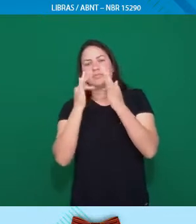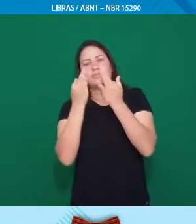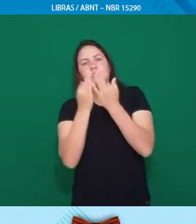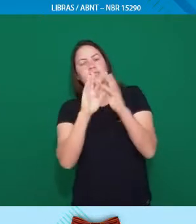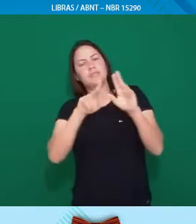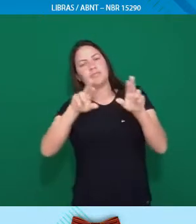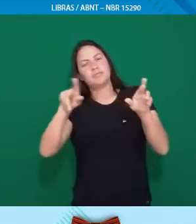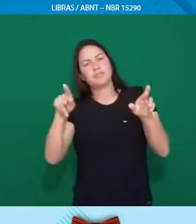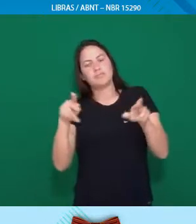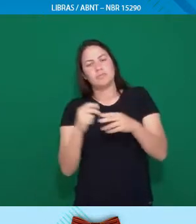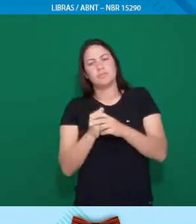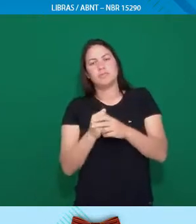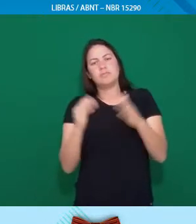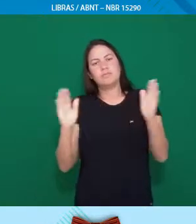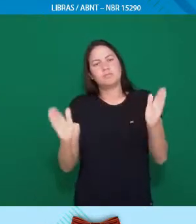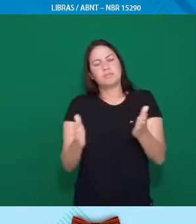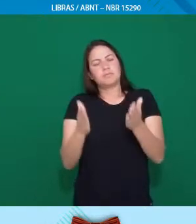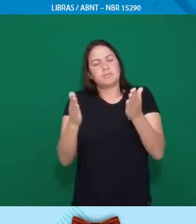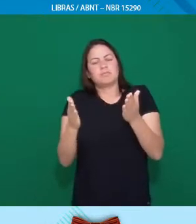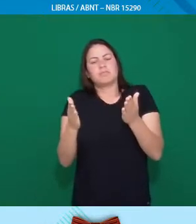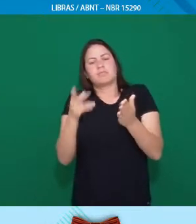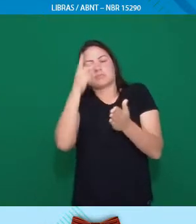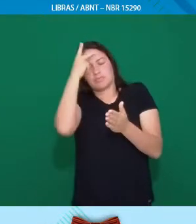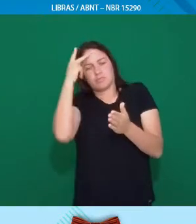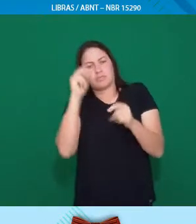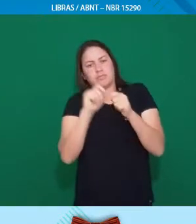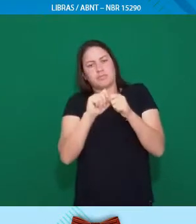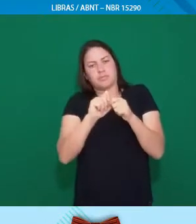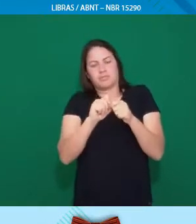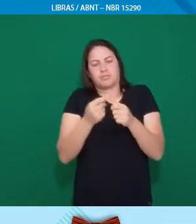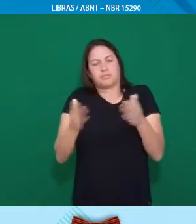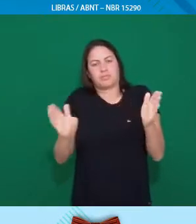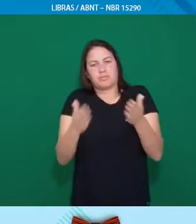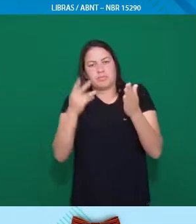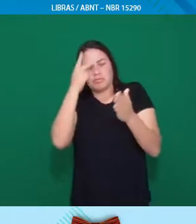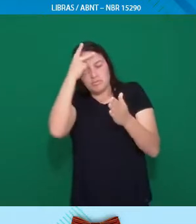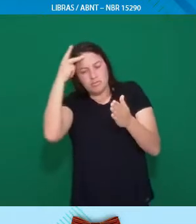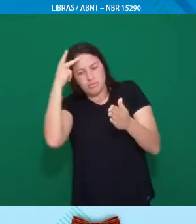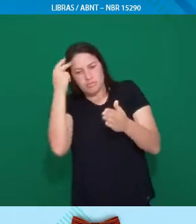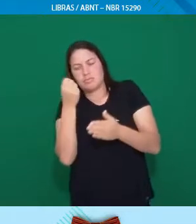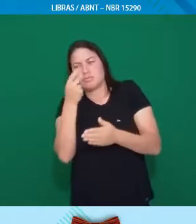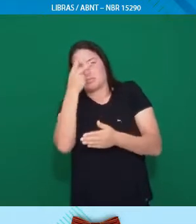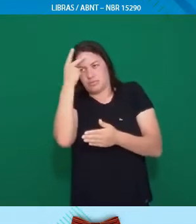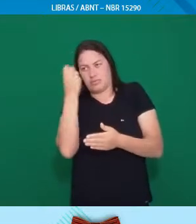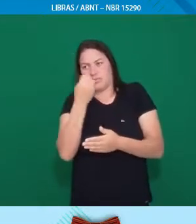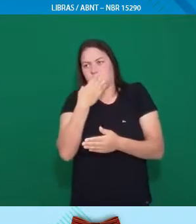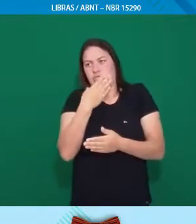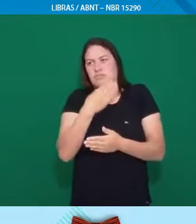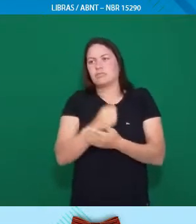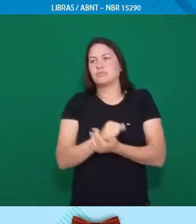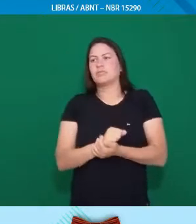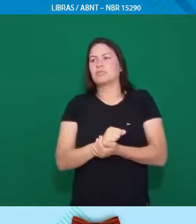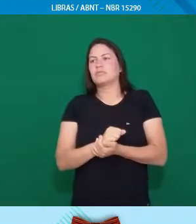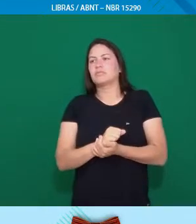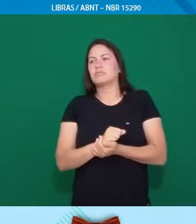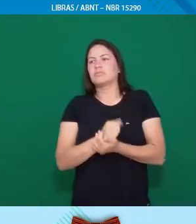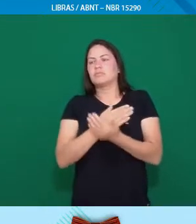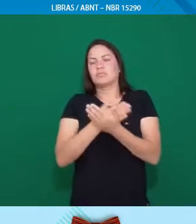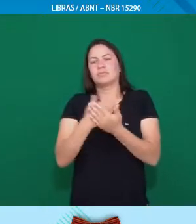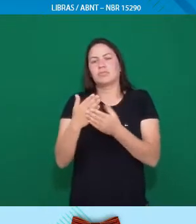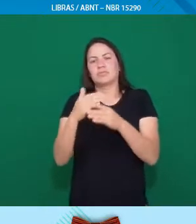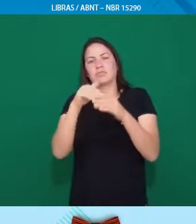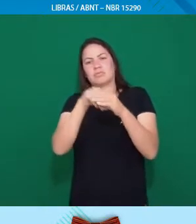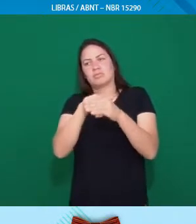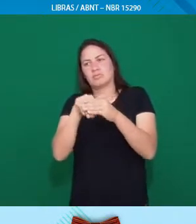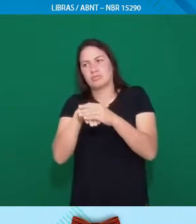é diferente de tudo que já foi feito aqui né Sempre valorizando as pessoas de bem então porque estando formalidade aqui